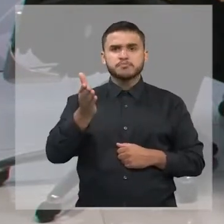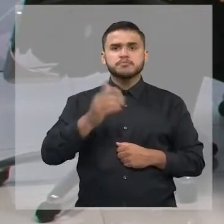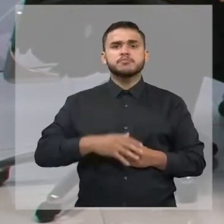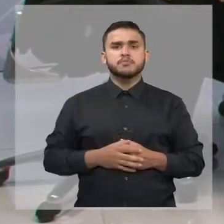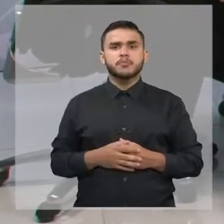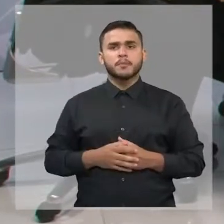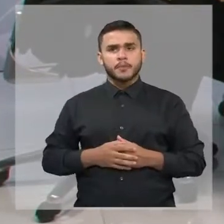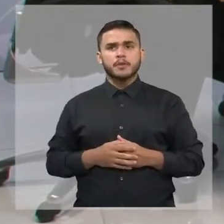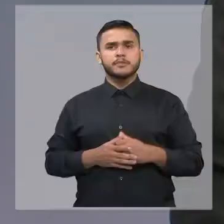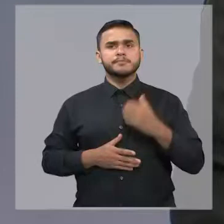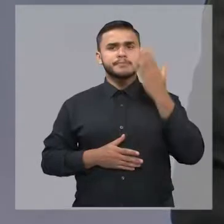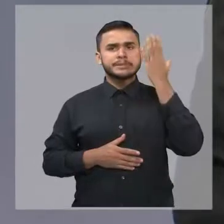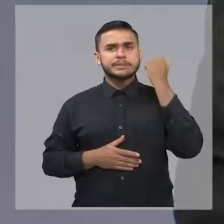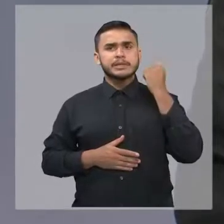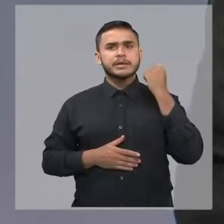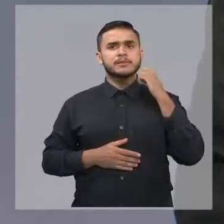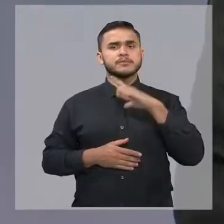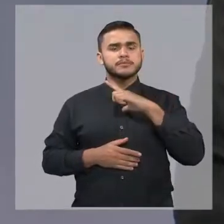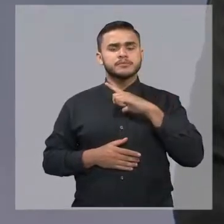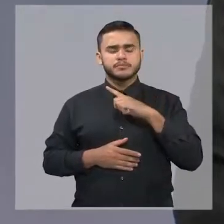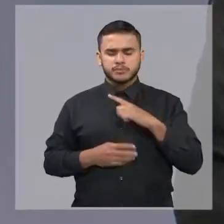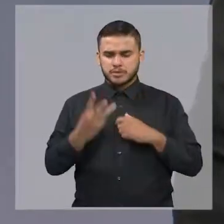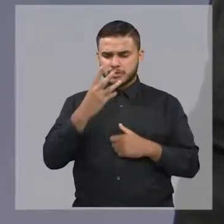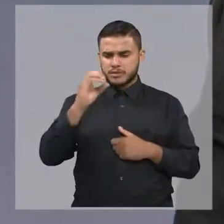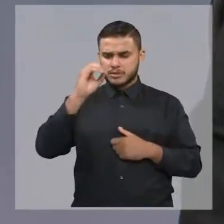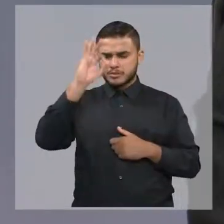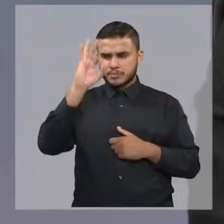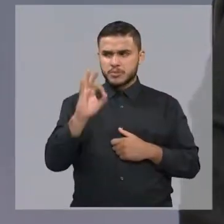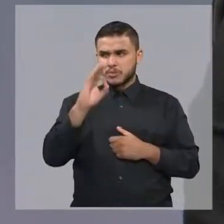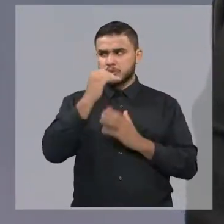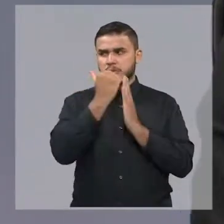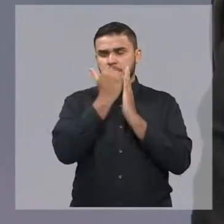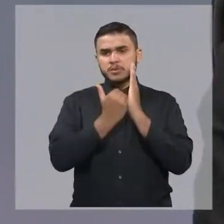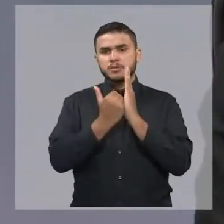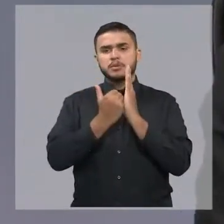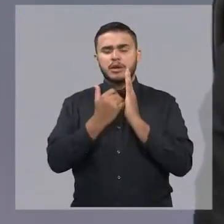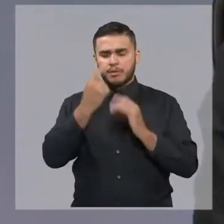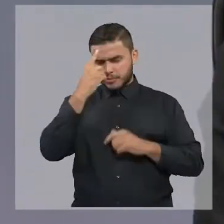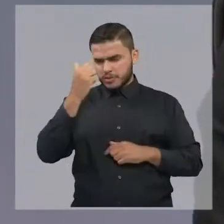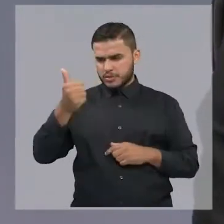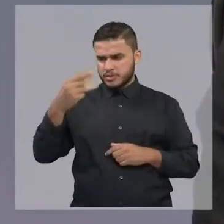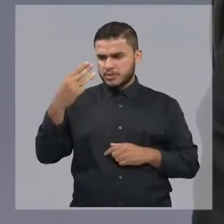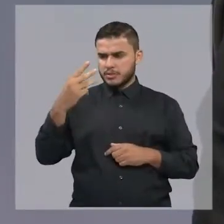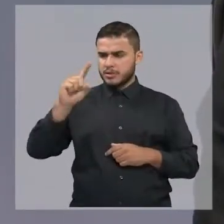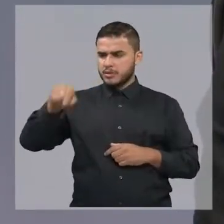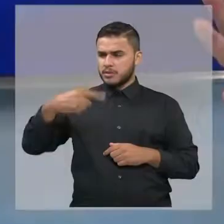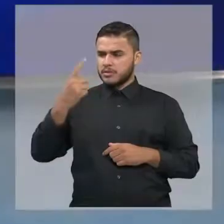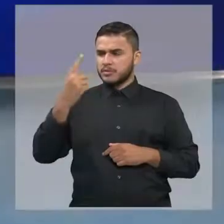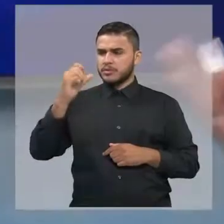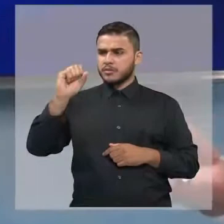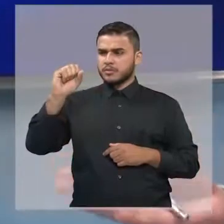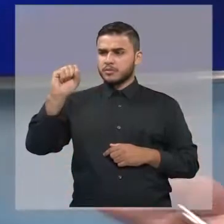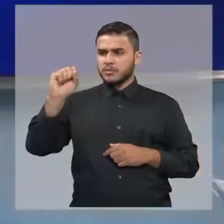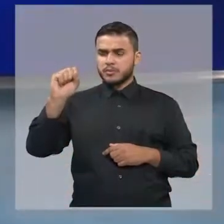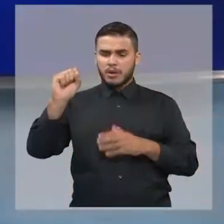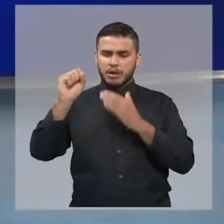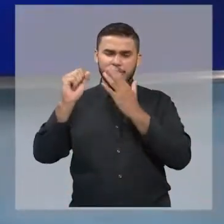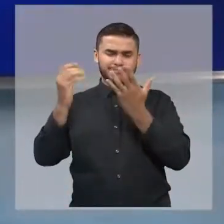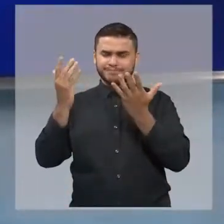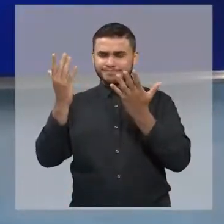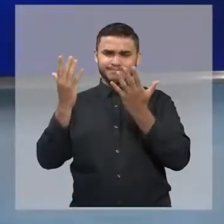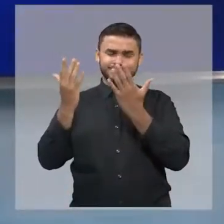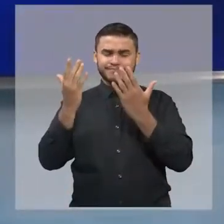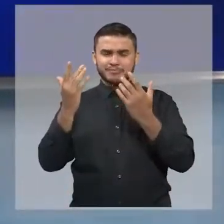Os cortes de 30% sobre 13%, que equivale a 3%, ou seja lá qual for, que não está claro ainda